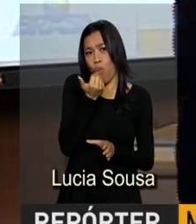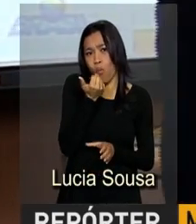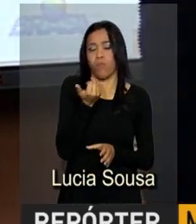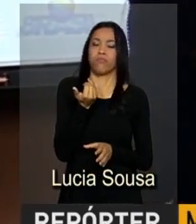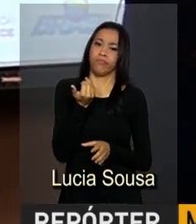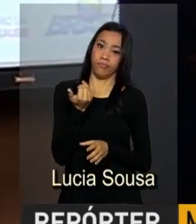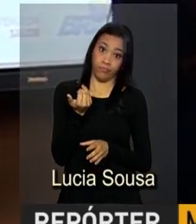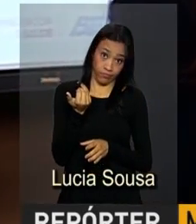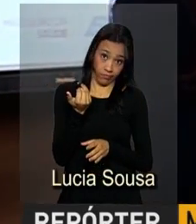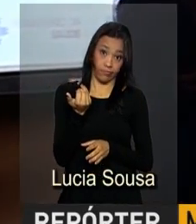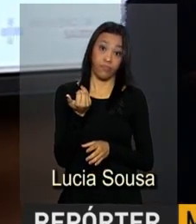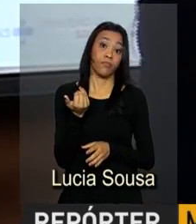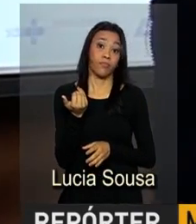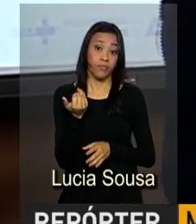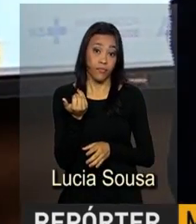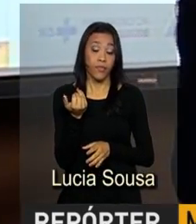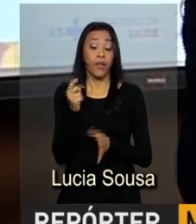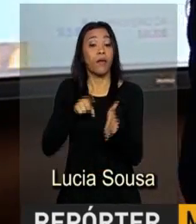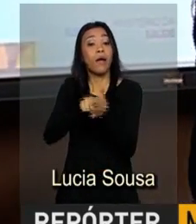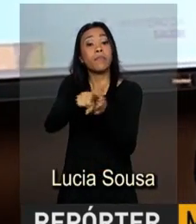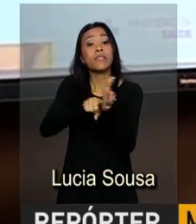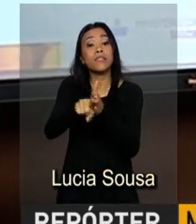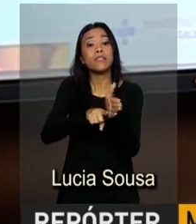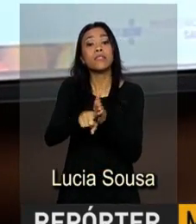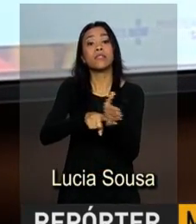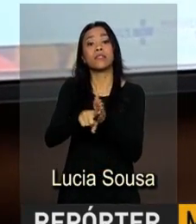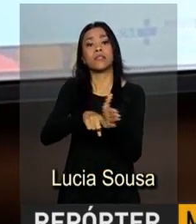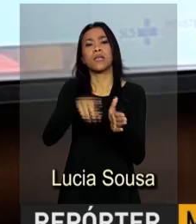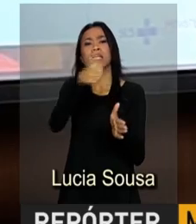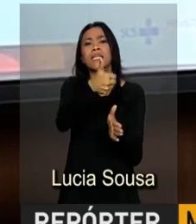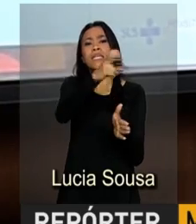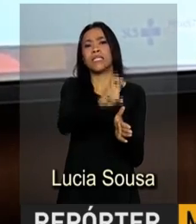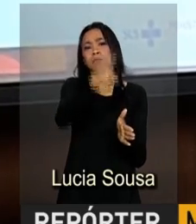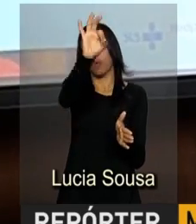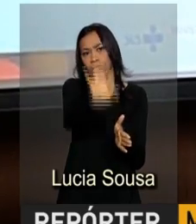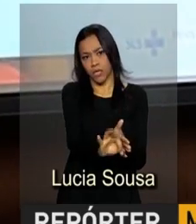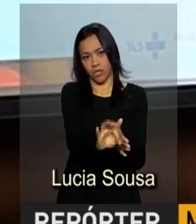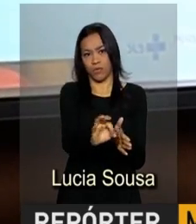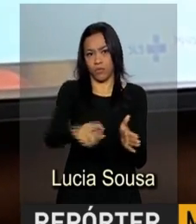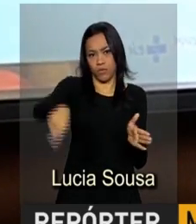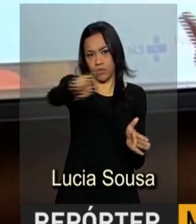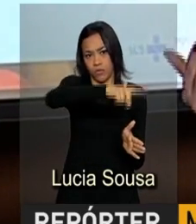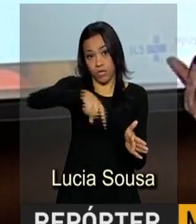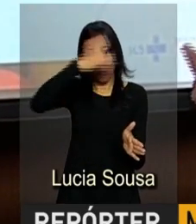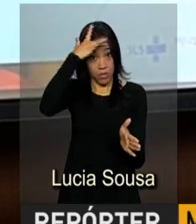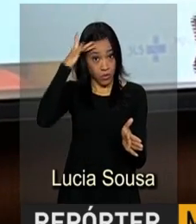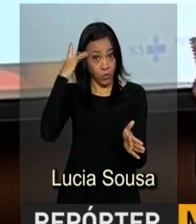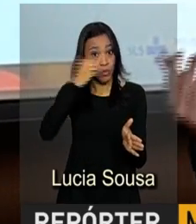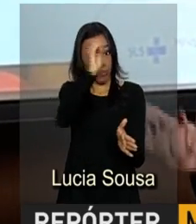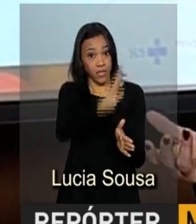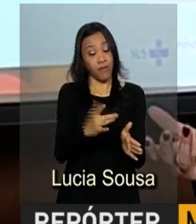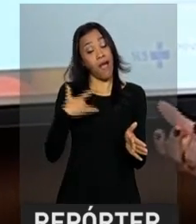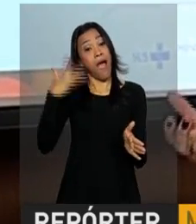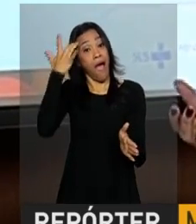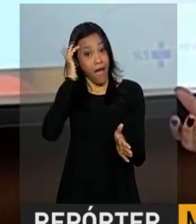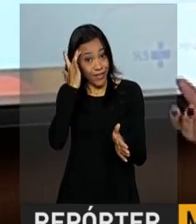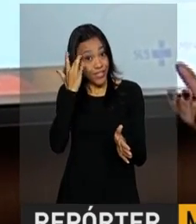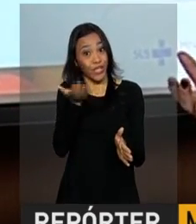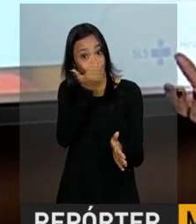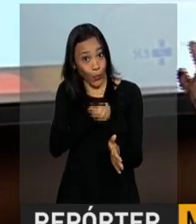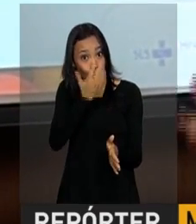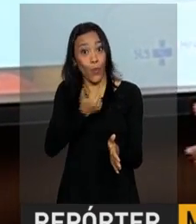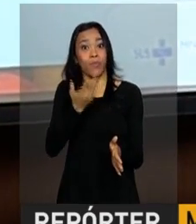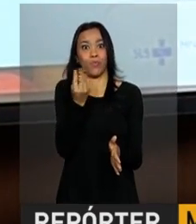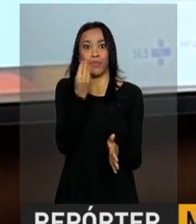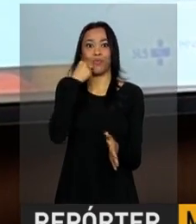apenas segundo a pesquisa Nacional de saúde apenas 15% da população brasileira acha que consome muito sal sendo